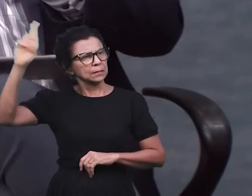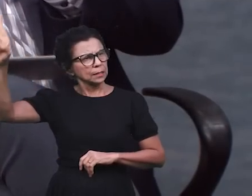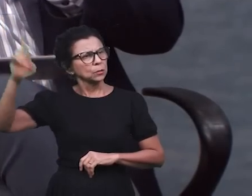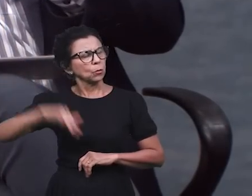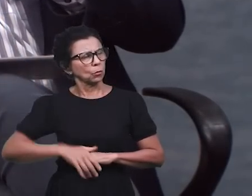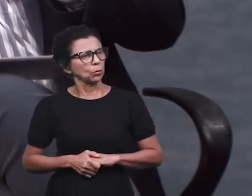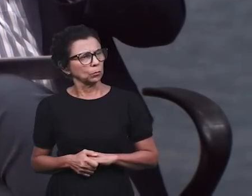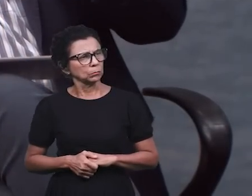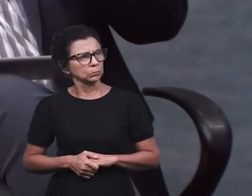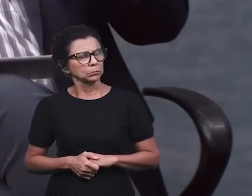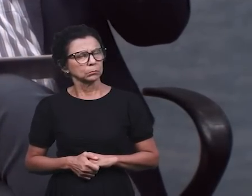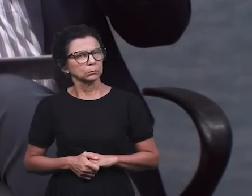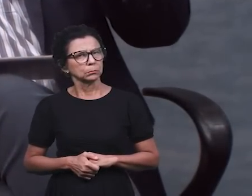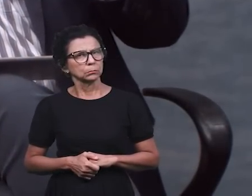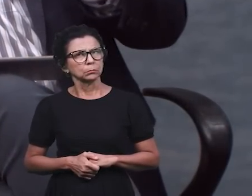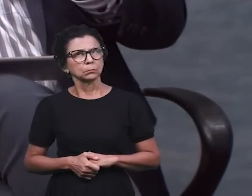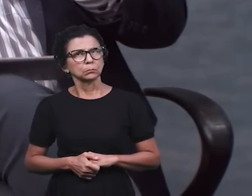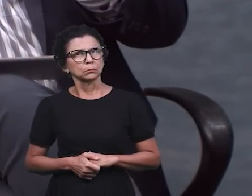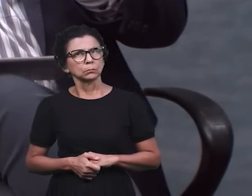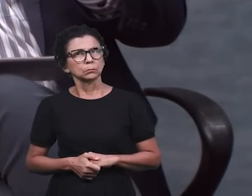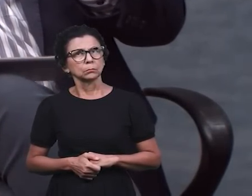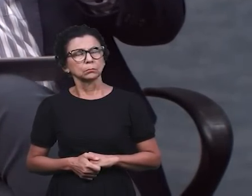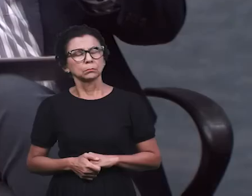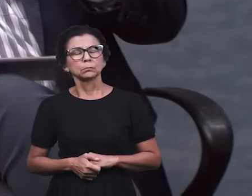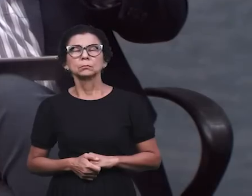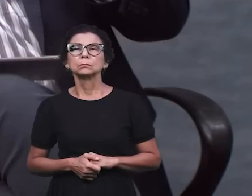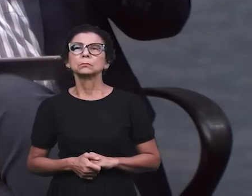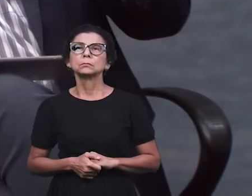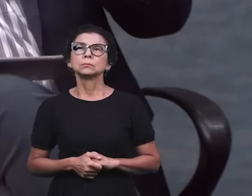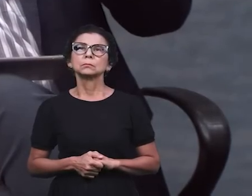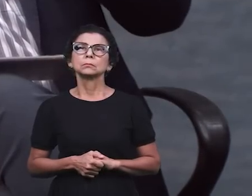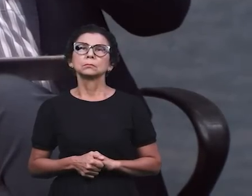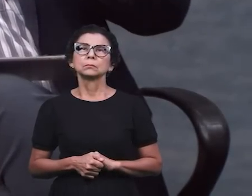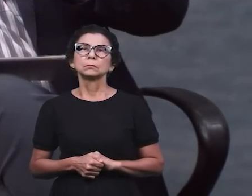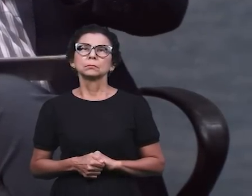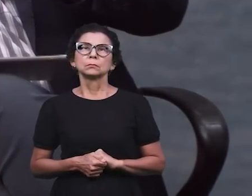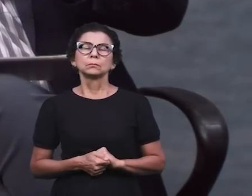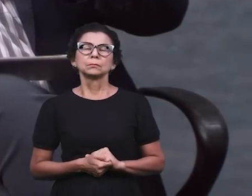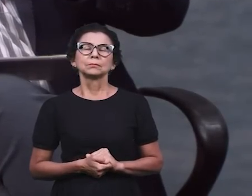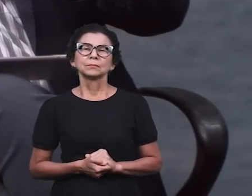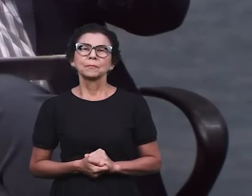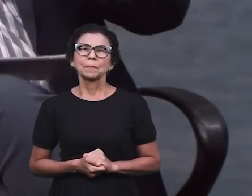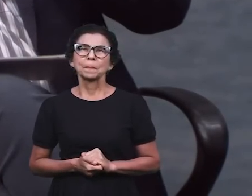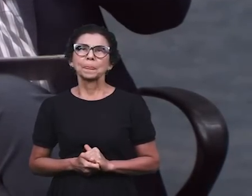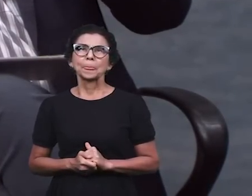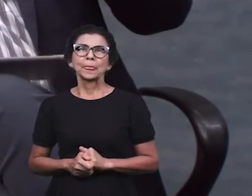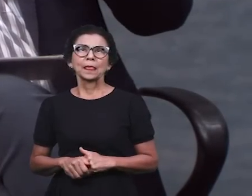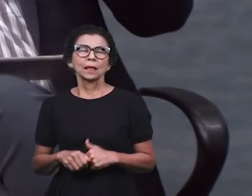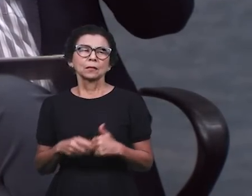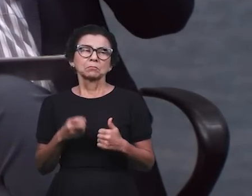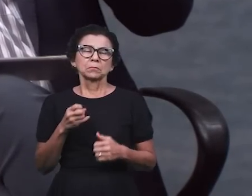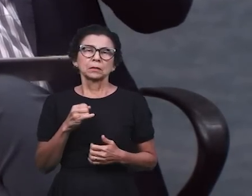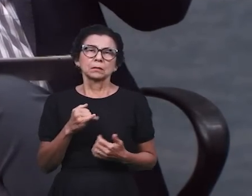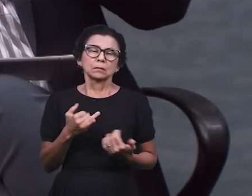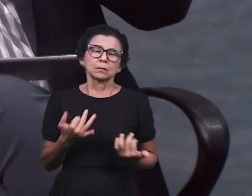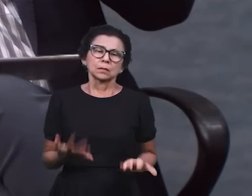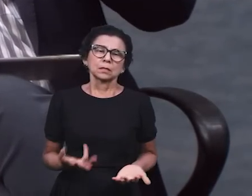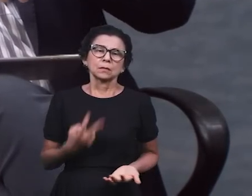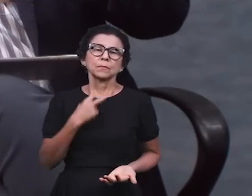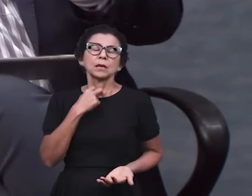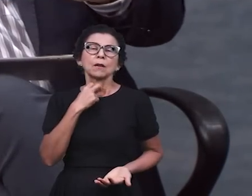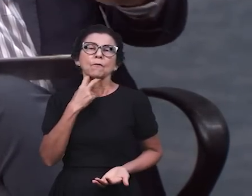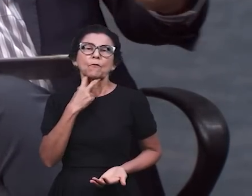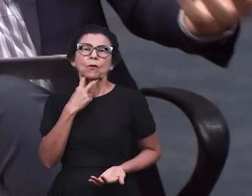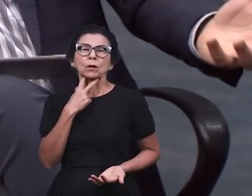sou, o quão afinado eu sou, como a minha voz é bonita, né, ou